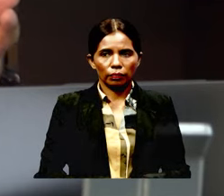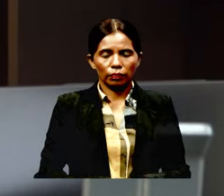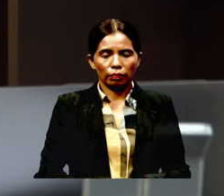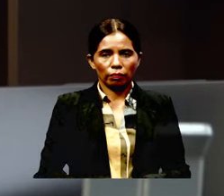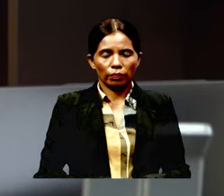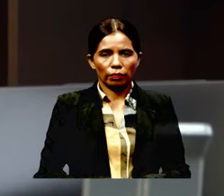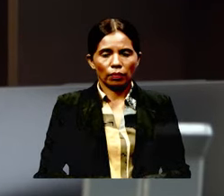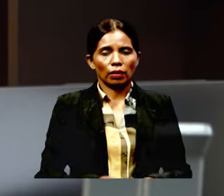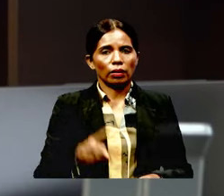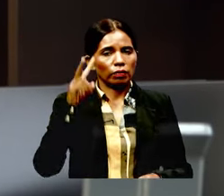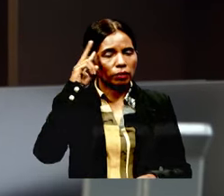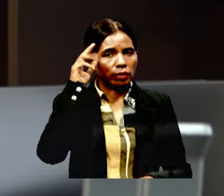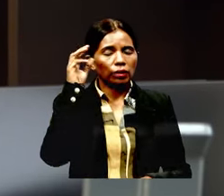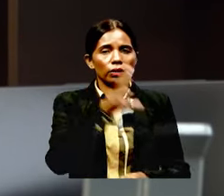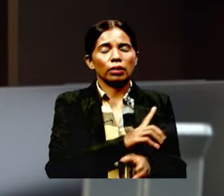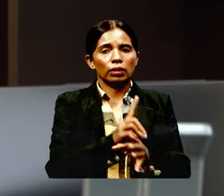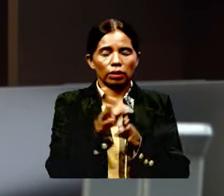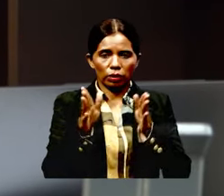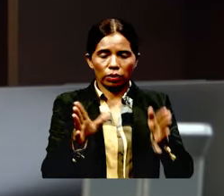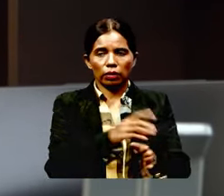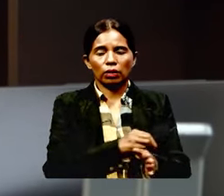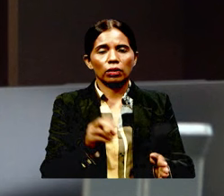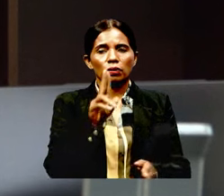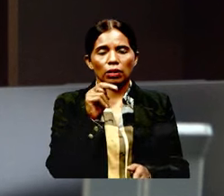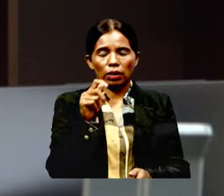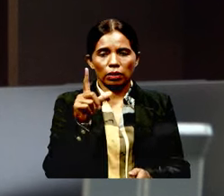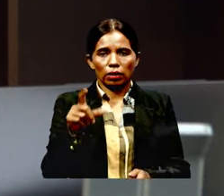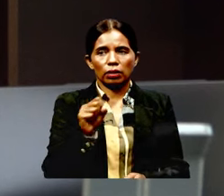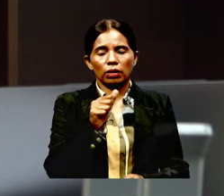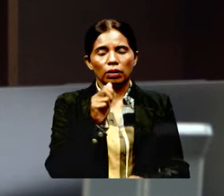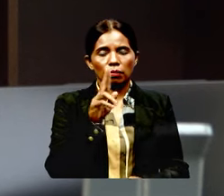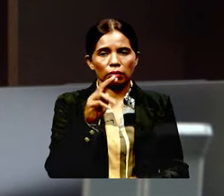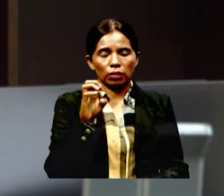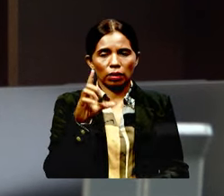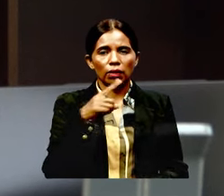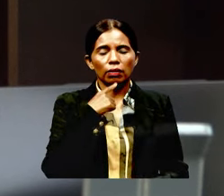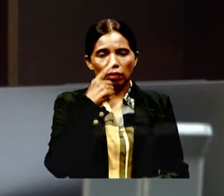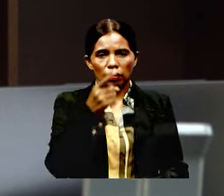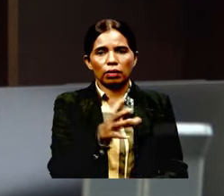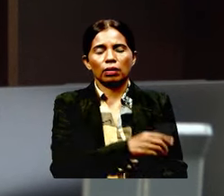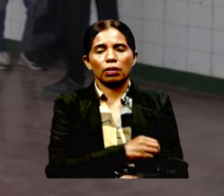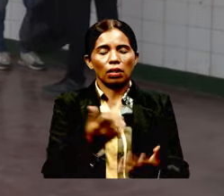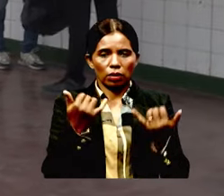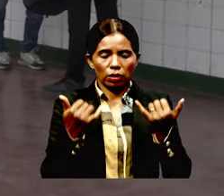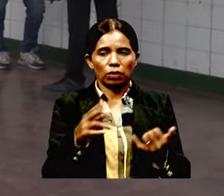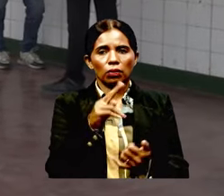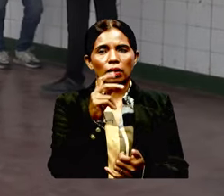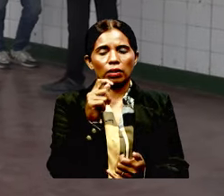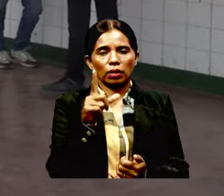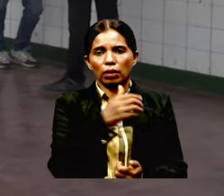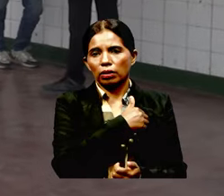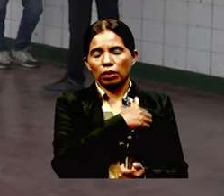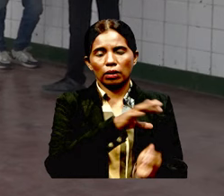Vice-reitor Assunto Acadêmica no Garantia Qualidade UNITELI, Samuel Venâncio de Souza Hateden, da Daune UNITELI, será o